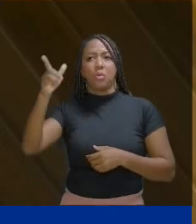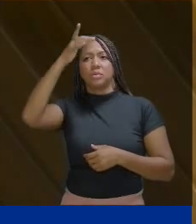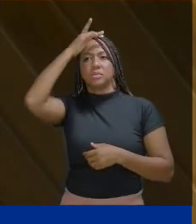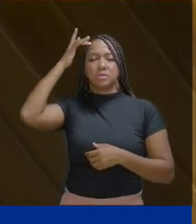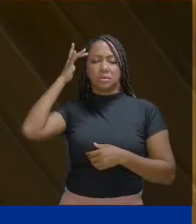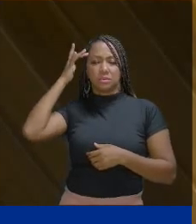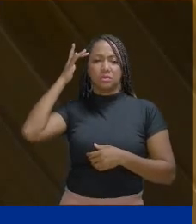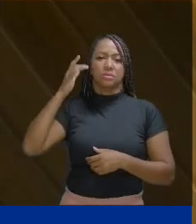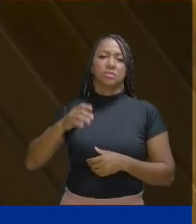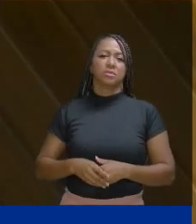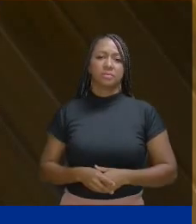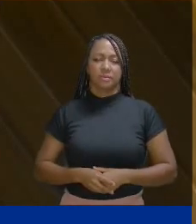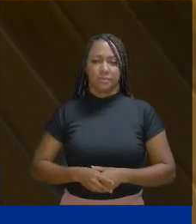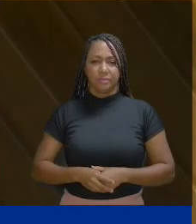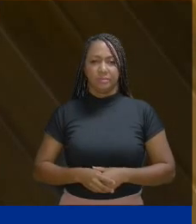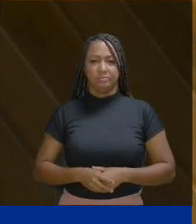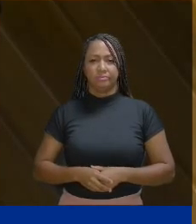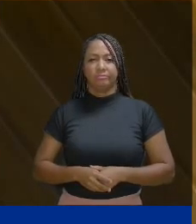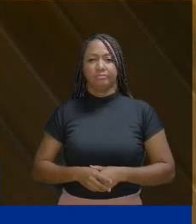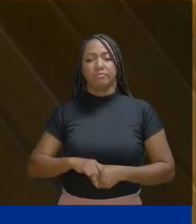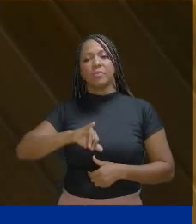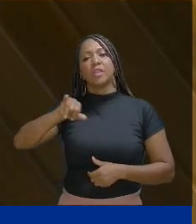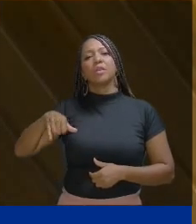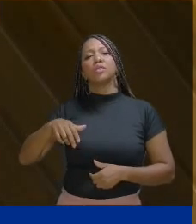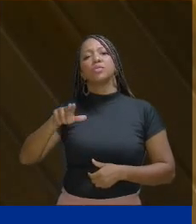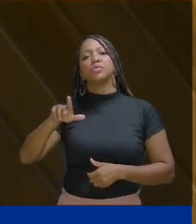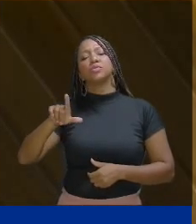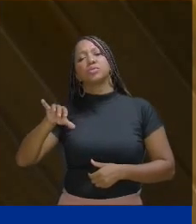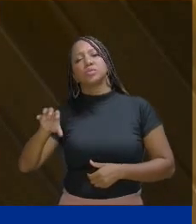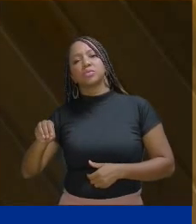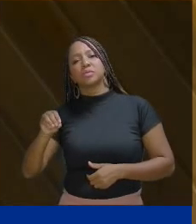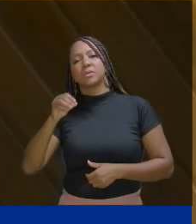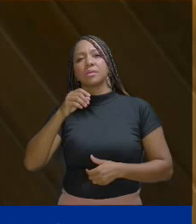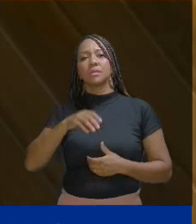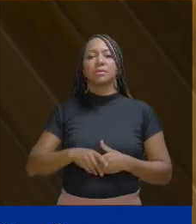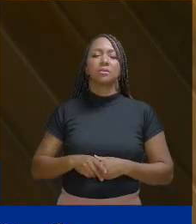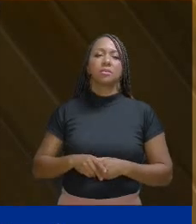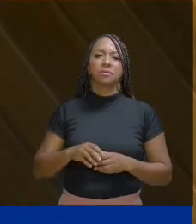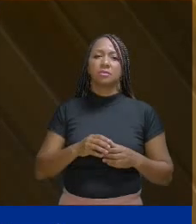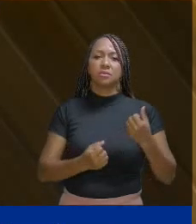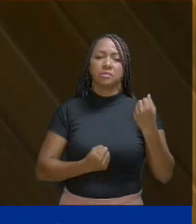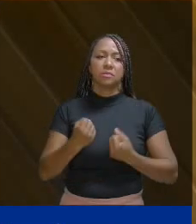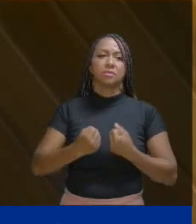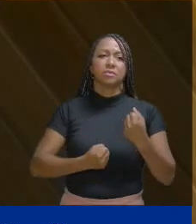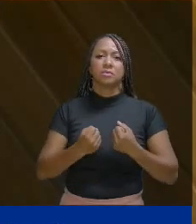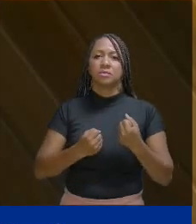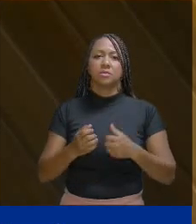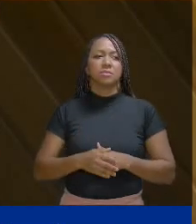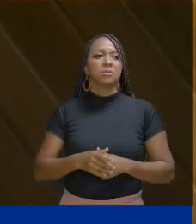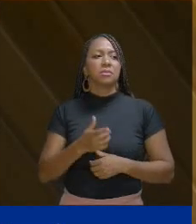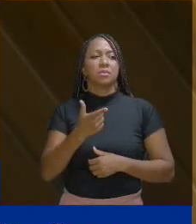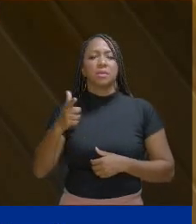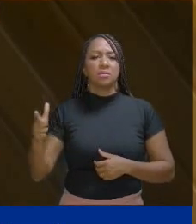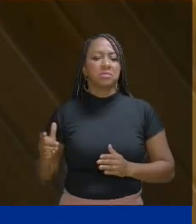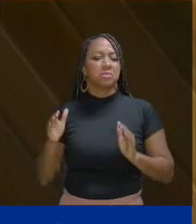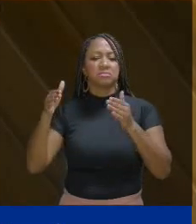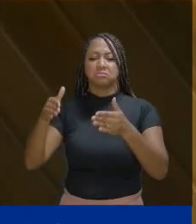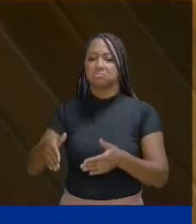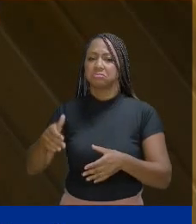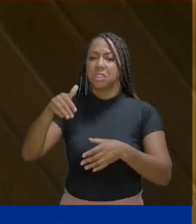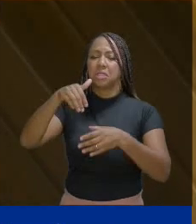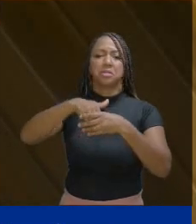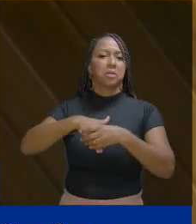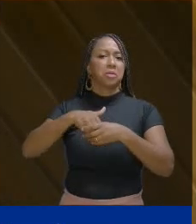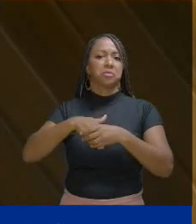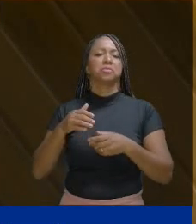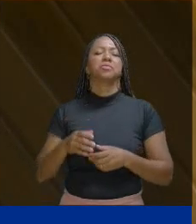terceiros. Júlio César, por sua vez, afirmou que o transporte realizado não possuía finalidade